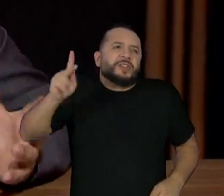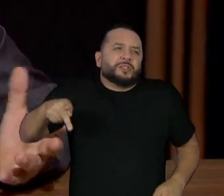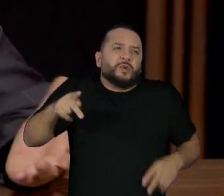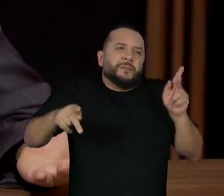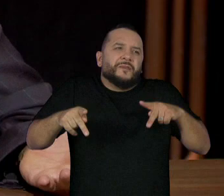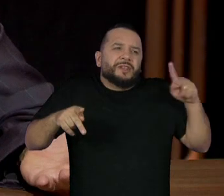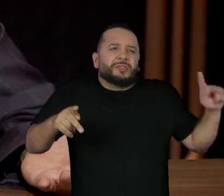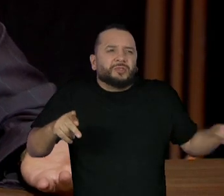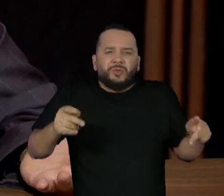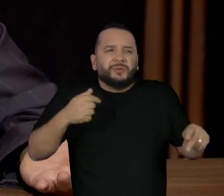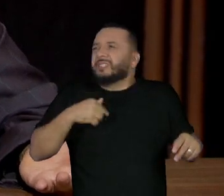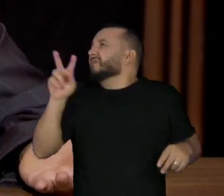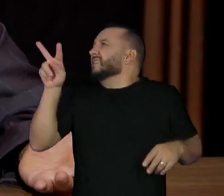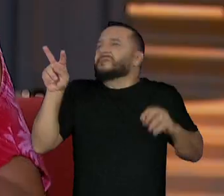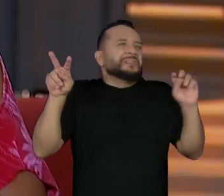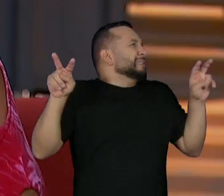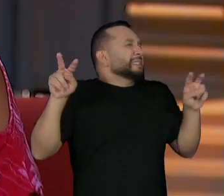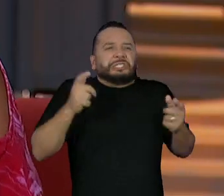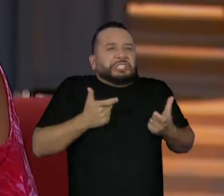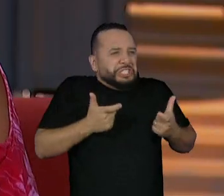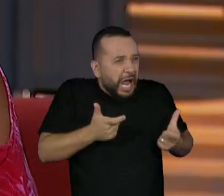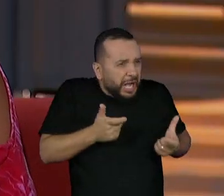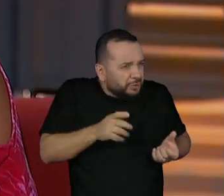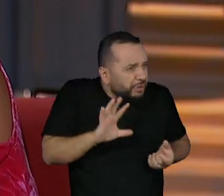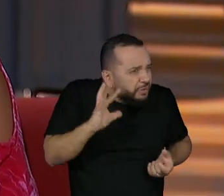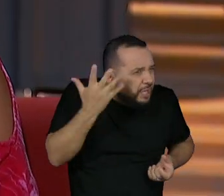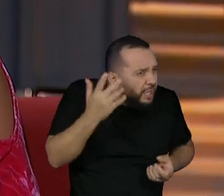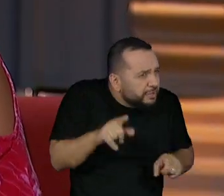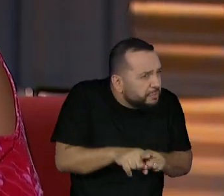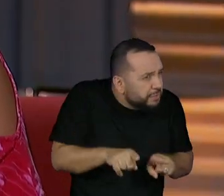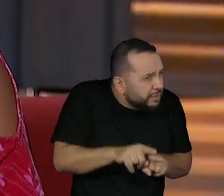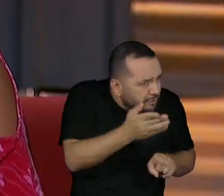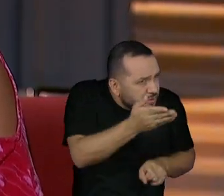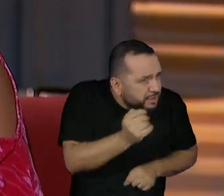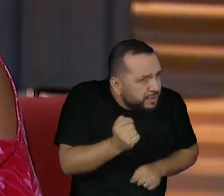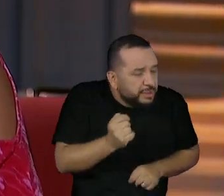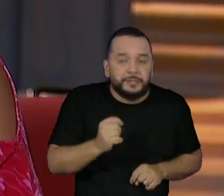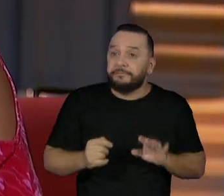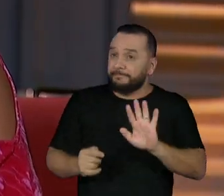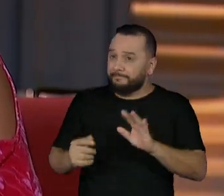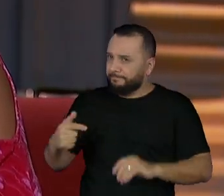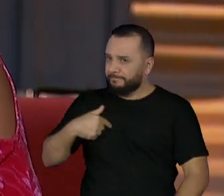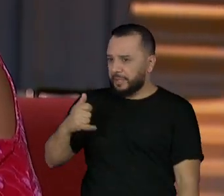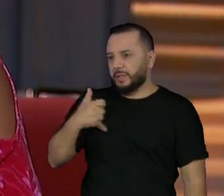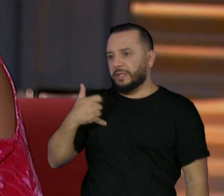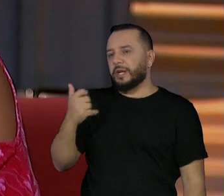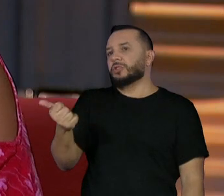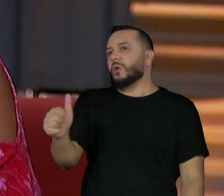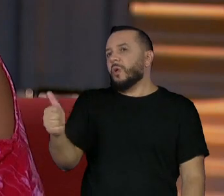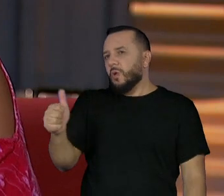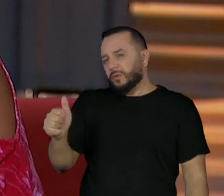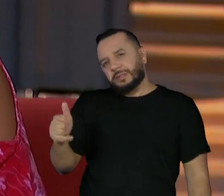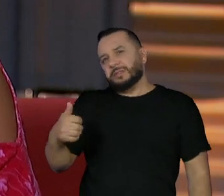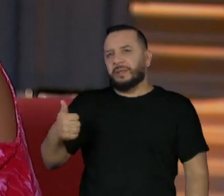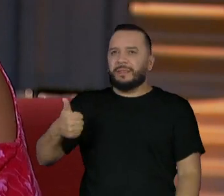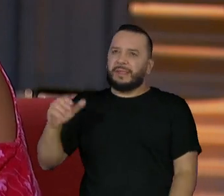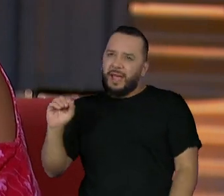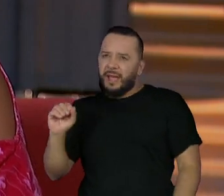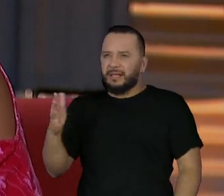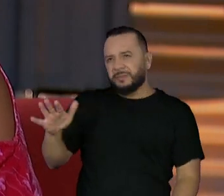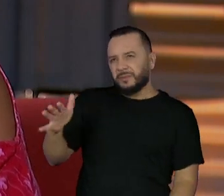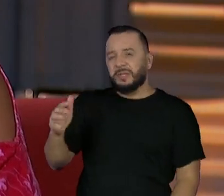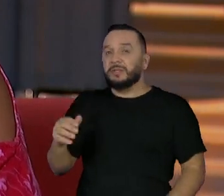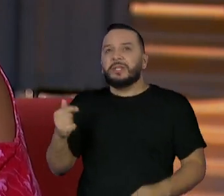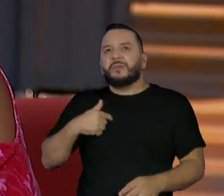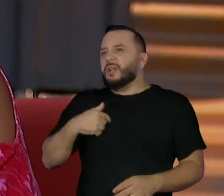hora? Você fala, o que eu estou fazendo? Então, mas sabe de uma coisa engraçada? Quando eu fiz uns 11 anos, 10, 11 anos, eu falei, mãe, eu não quero mais ir. Eu vou